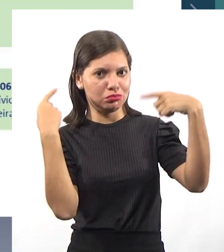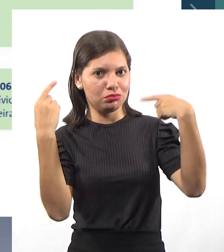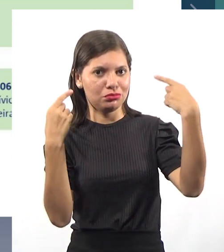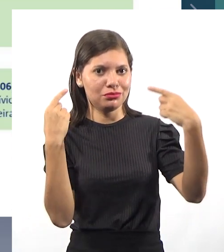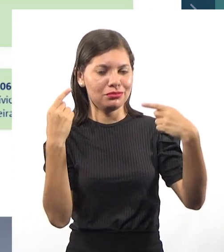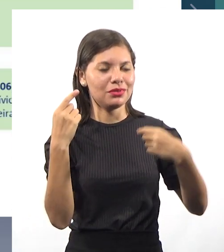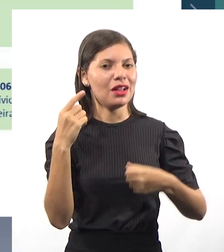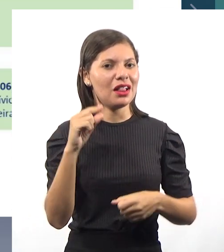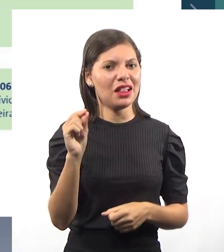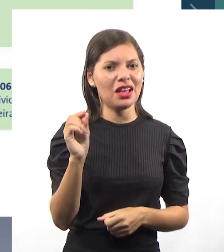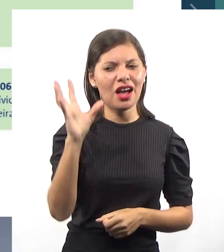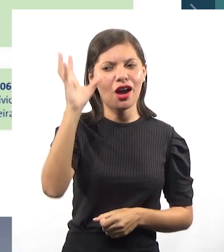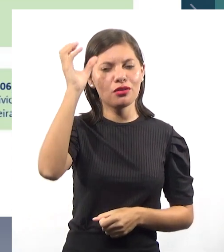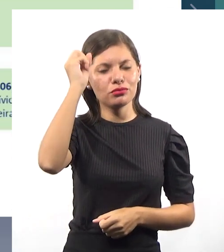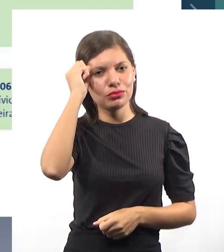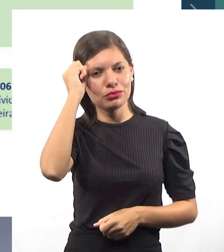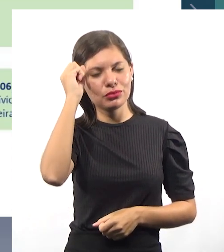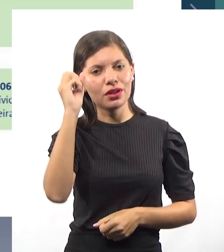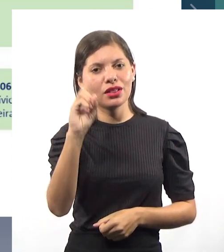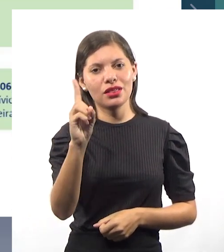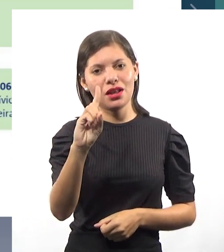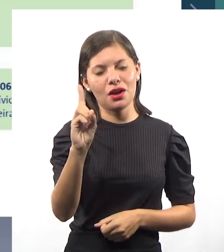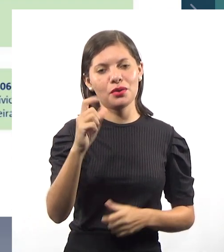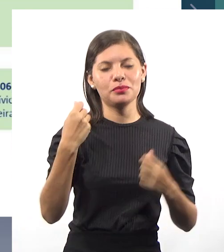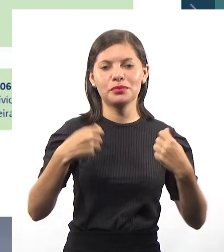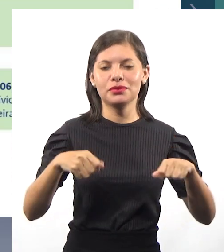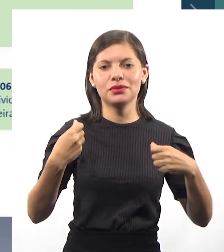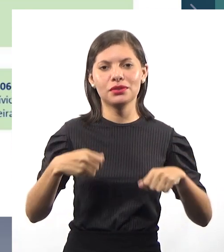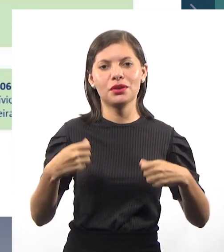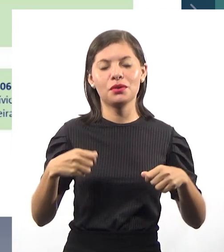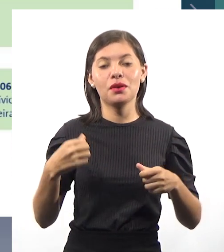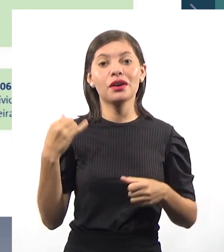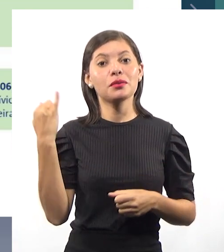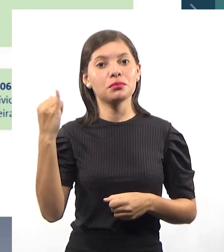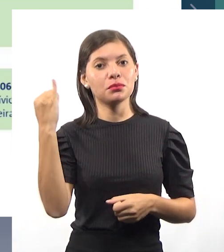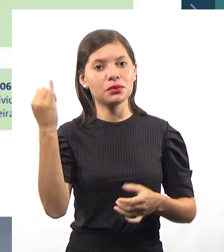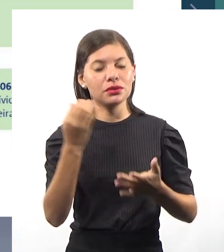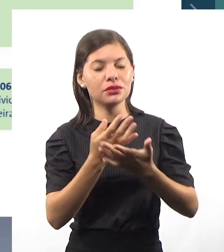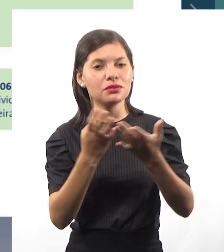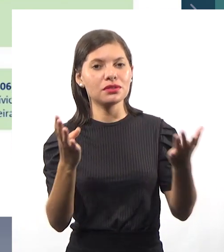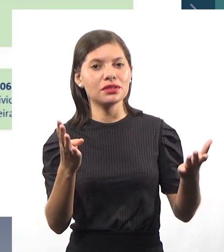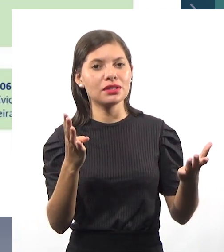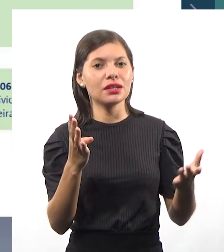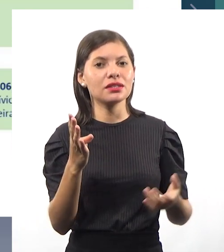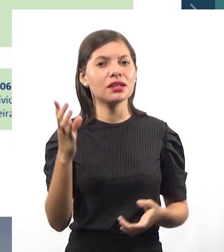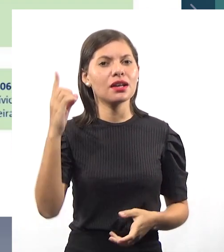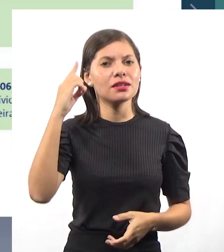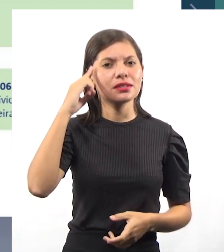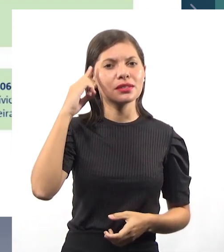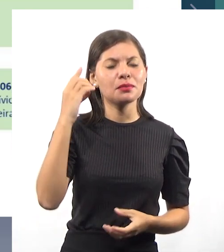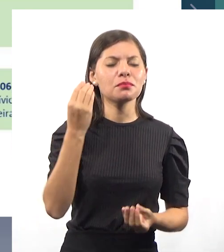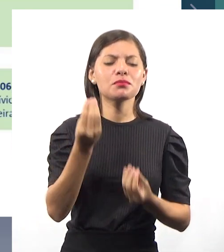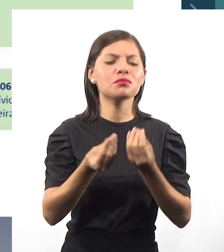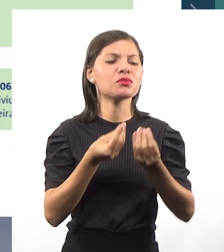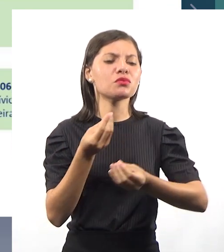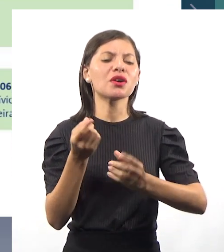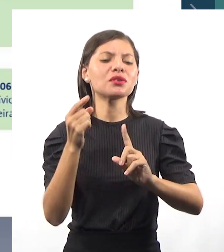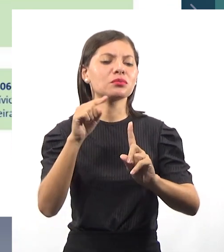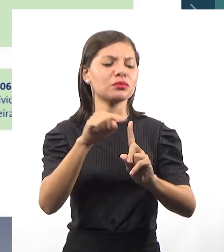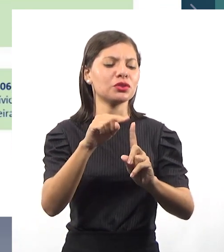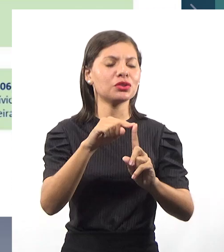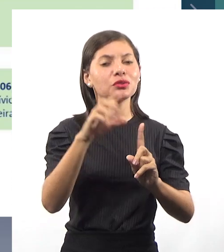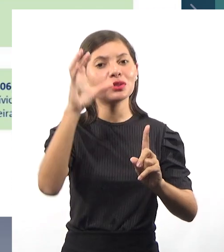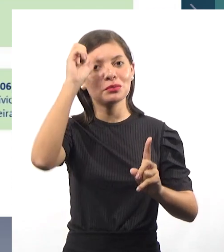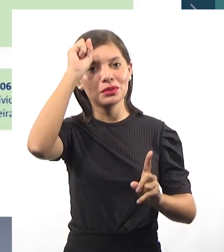muito louco, tá, gente? E não adianta decorar esses códigos, tá? O importante é que vocês saibam quais são